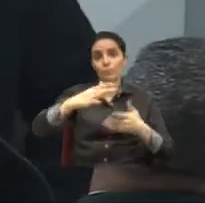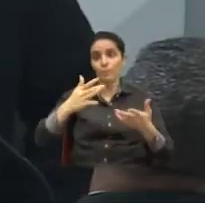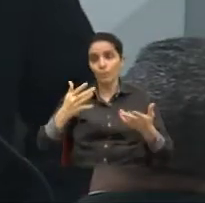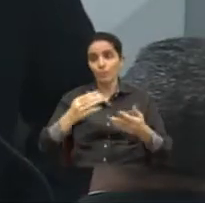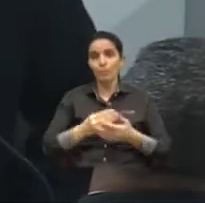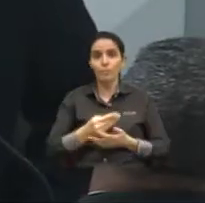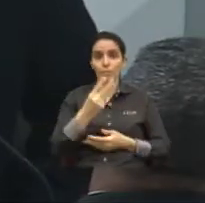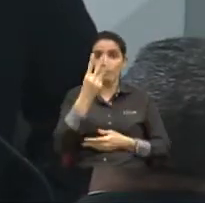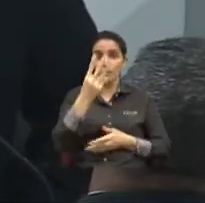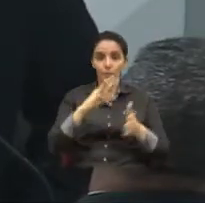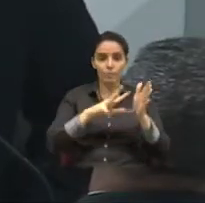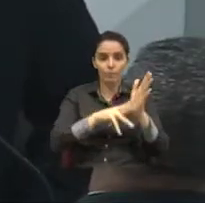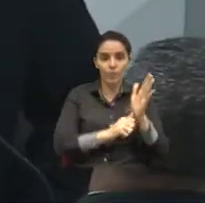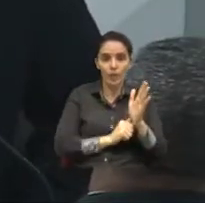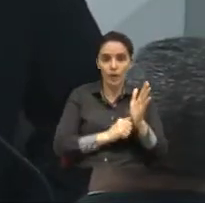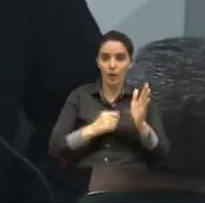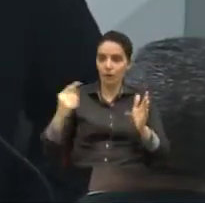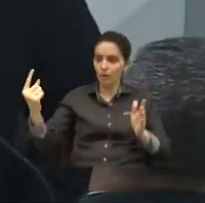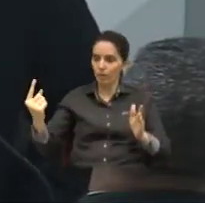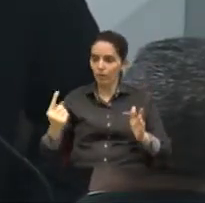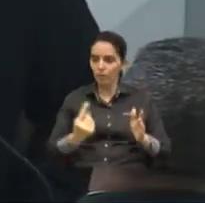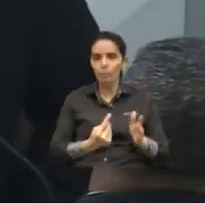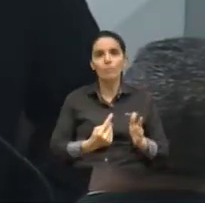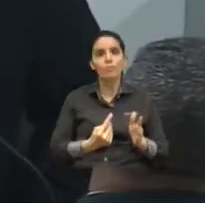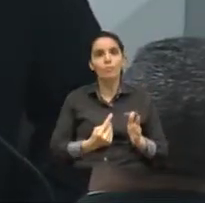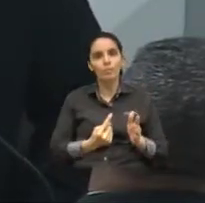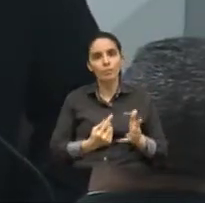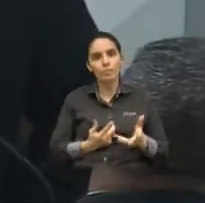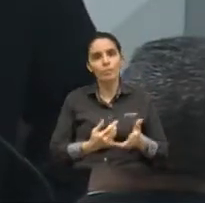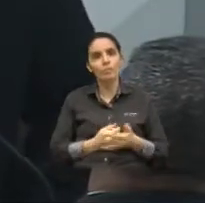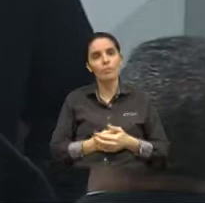bandidos entraram no carro dele, ele tira a vida de 3 dos 3 bandidos.